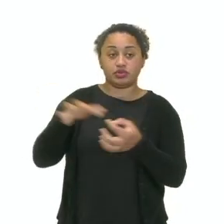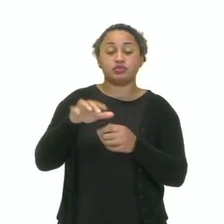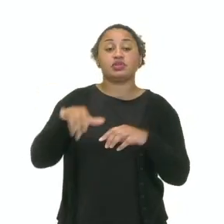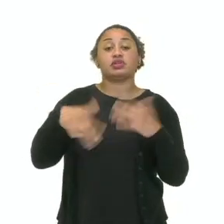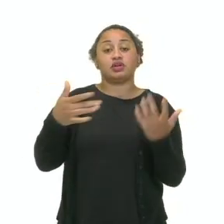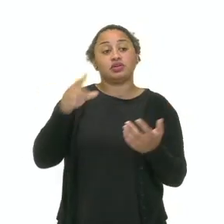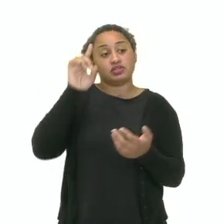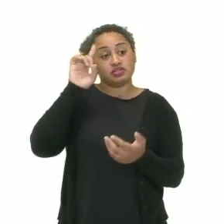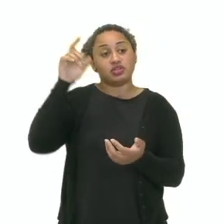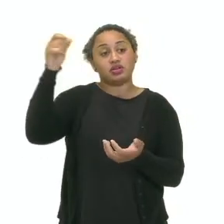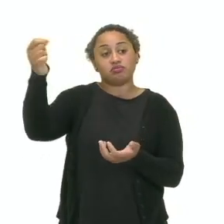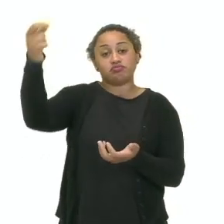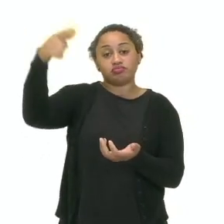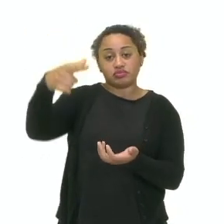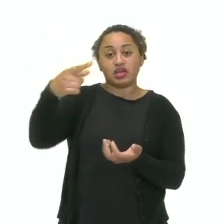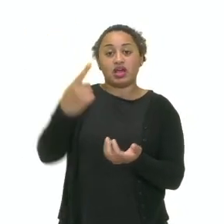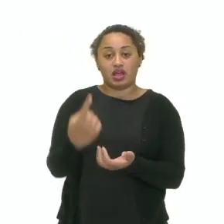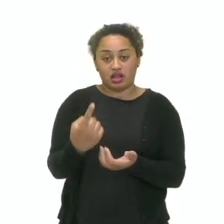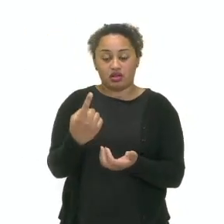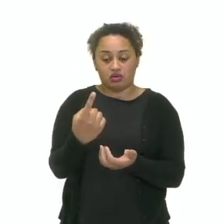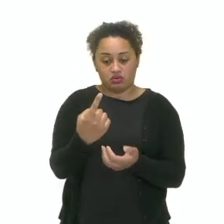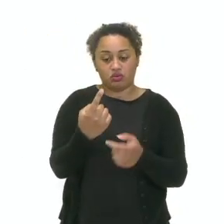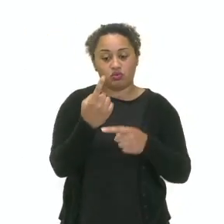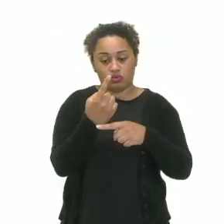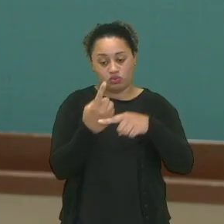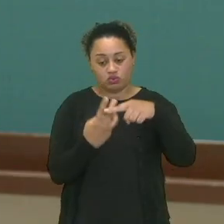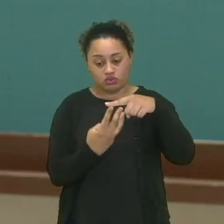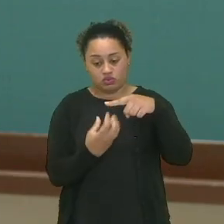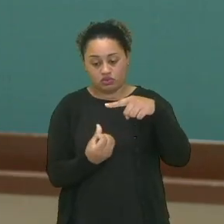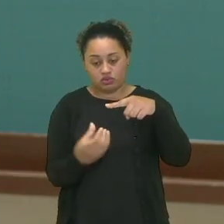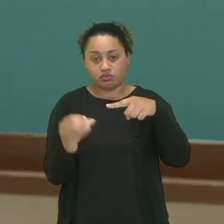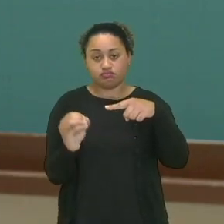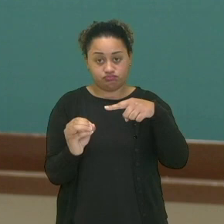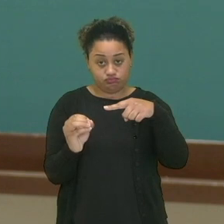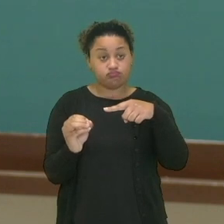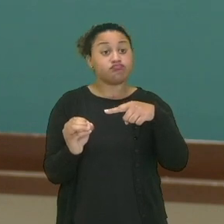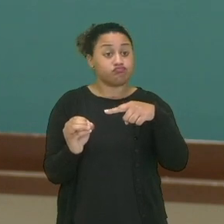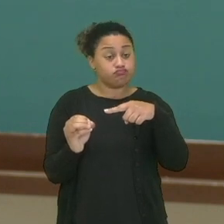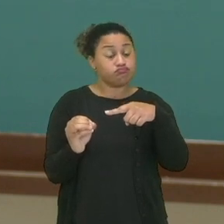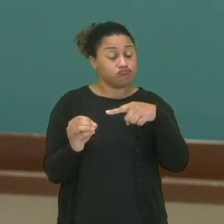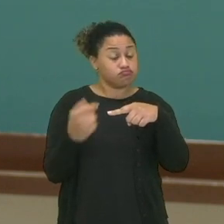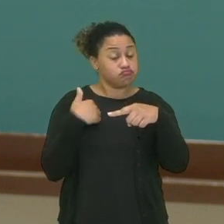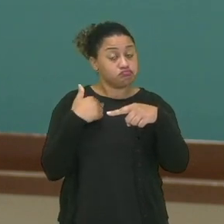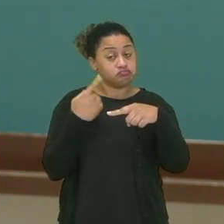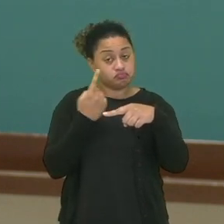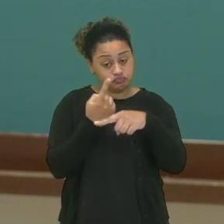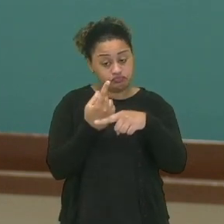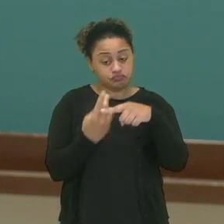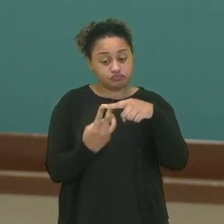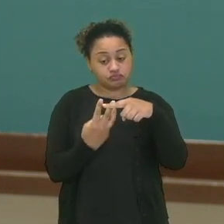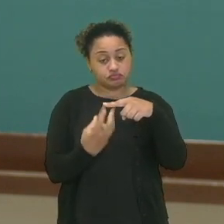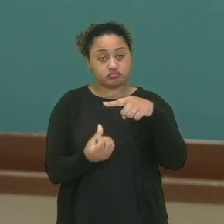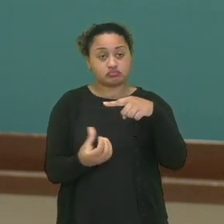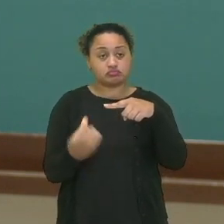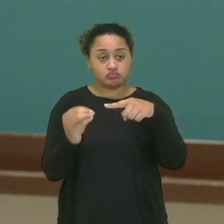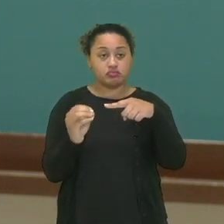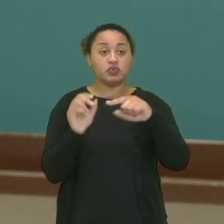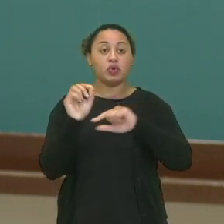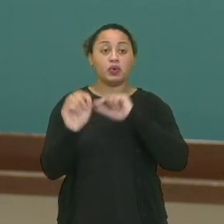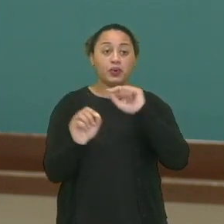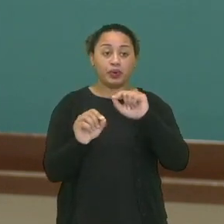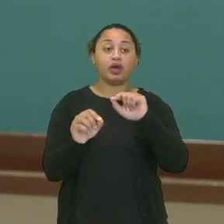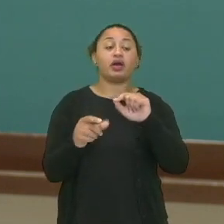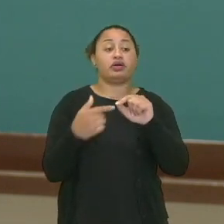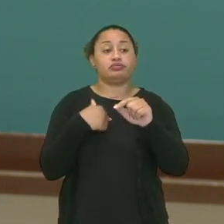percorria equivalente, né, a 1 sobre 360, olha só, né, 1/360 avos